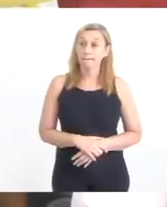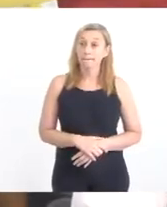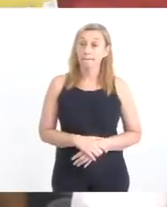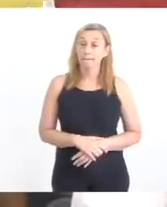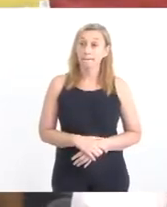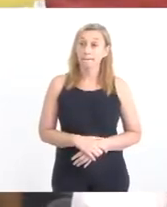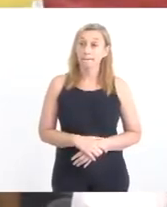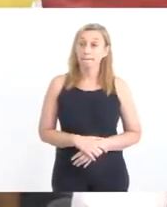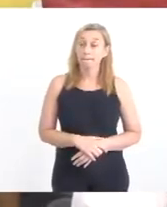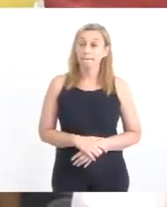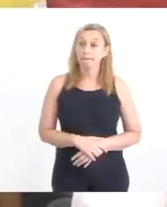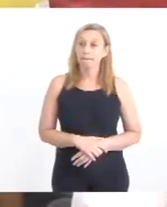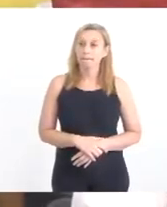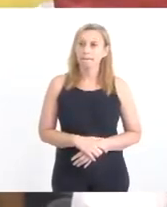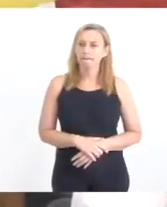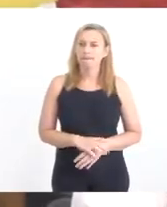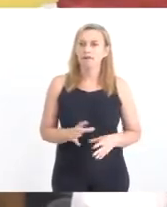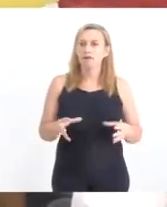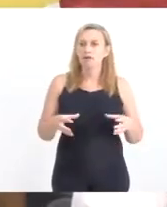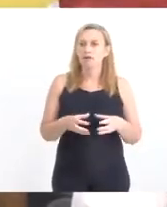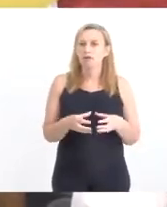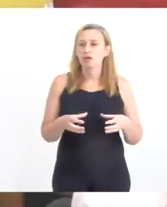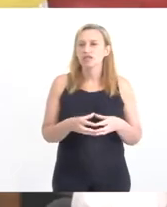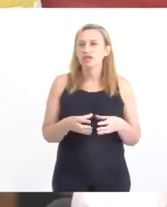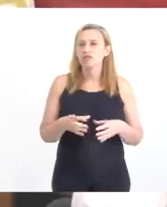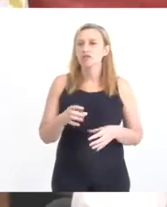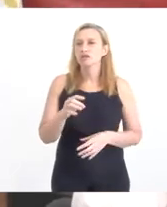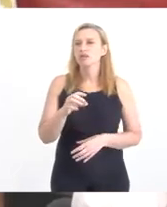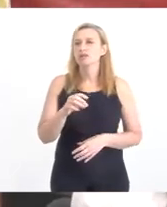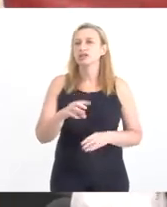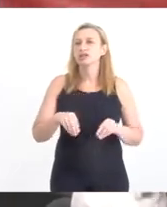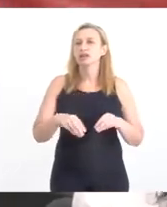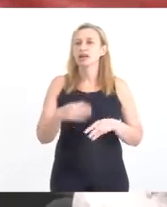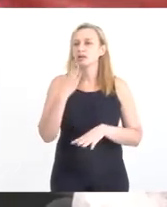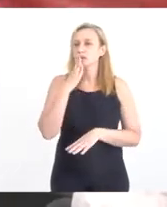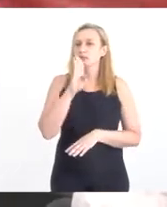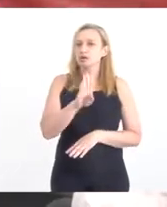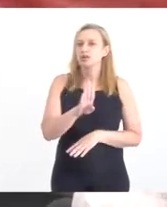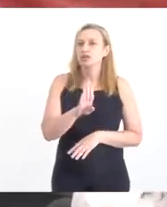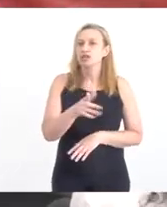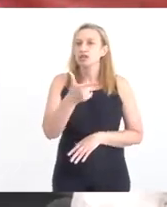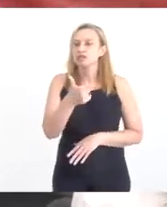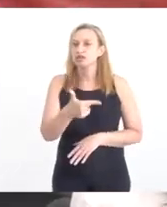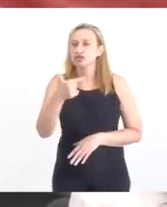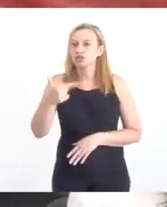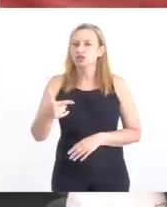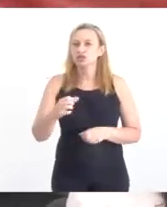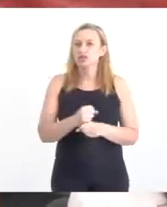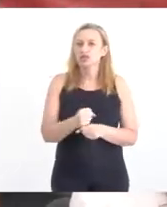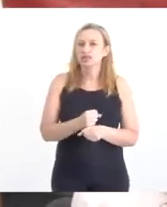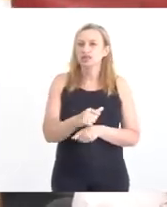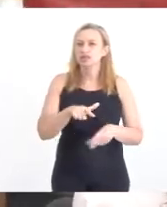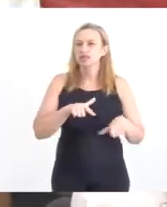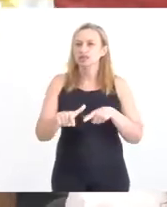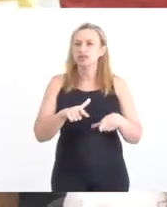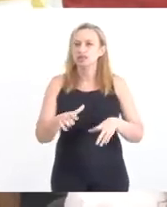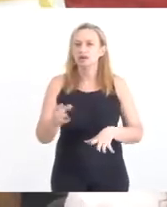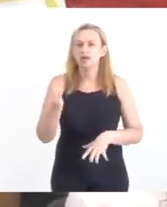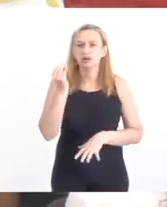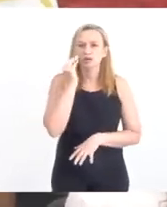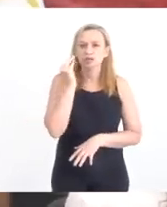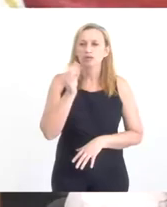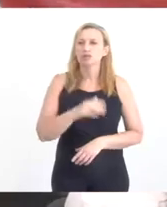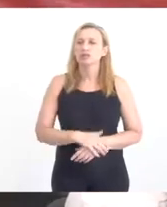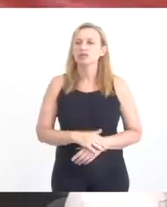uma música do coletivo terra na Terra Prometida que atua 22 anos na ocupação